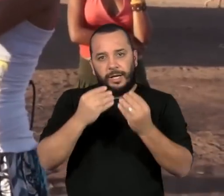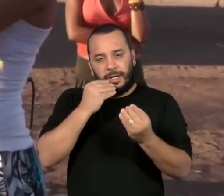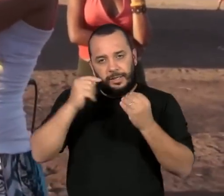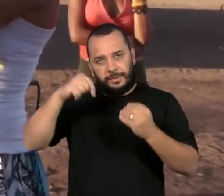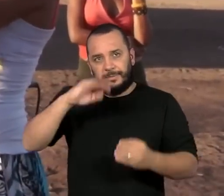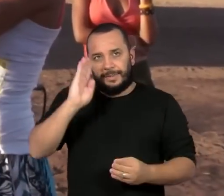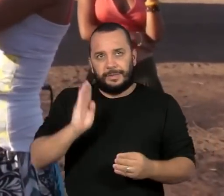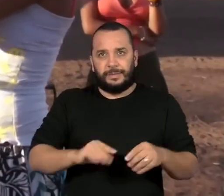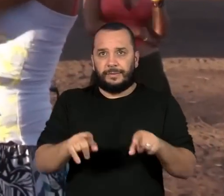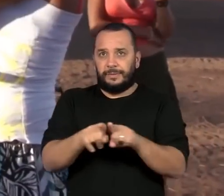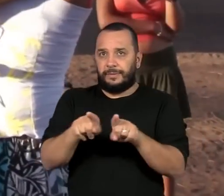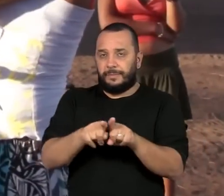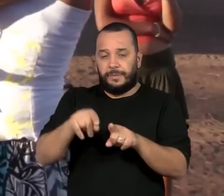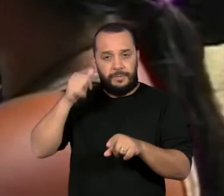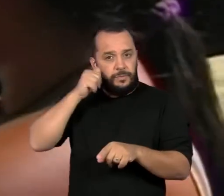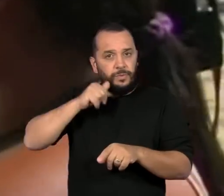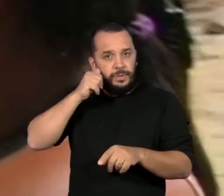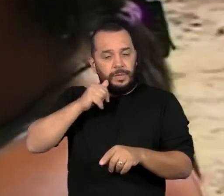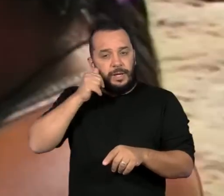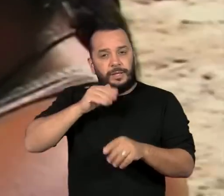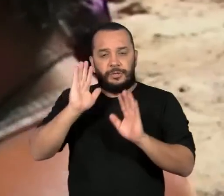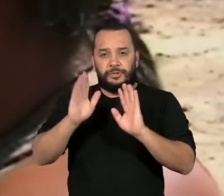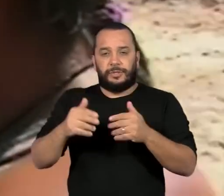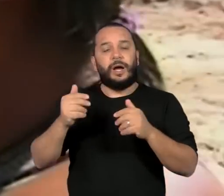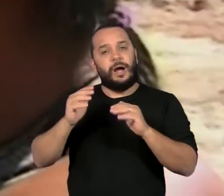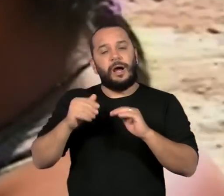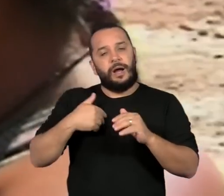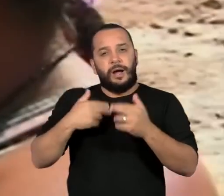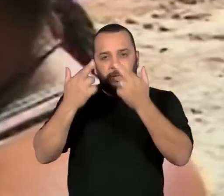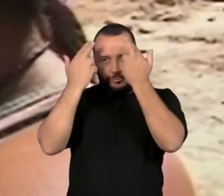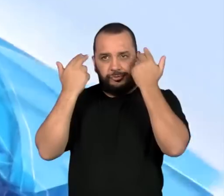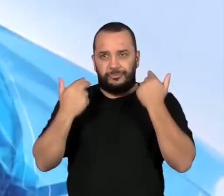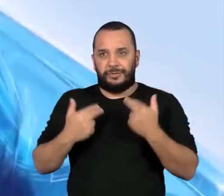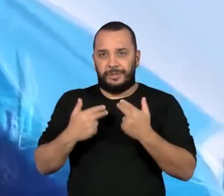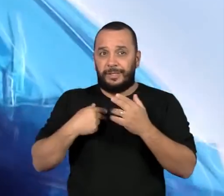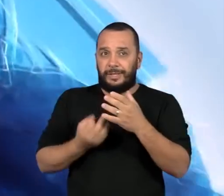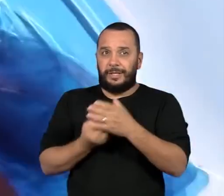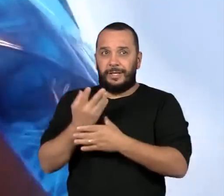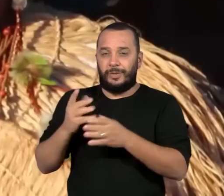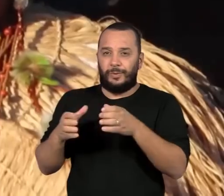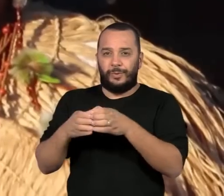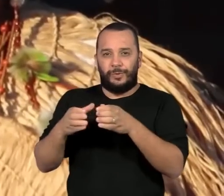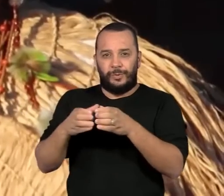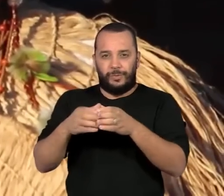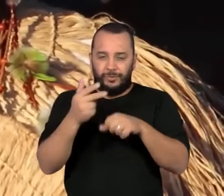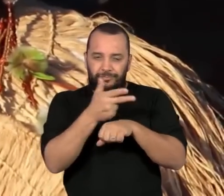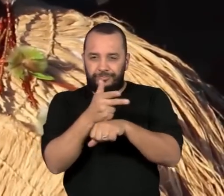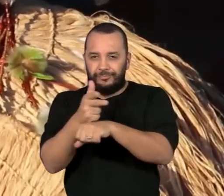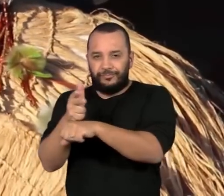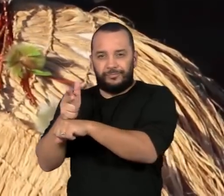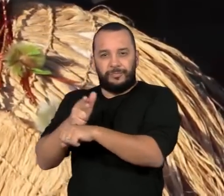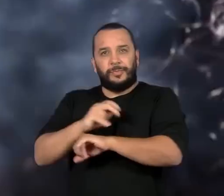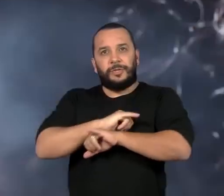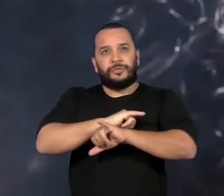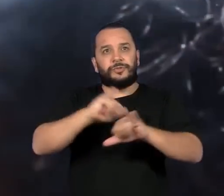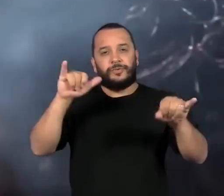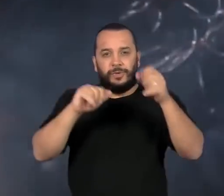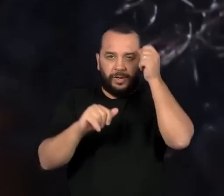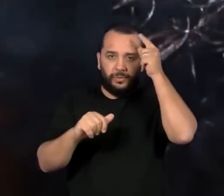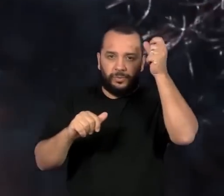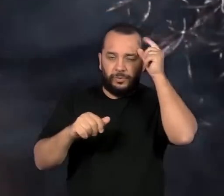E mulheres de várias etnias criam uma rede de cineastas para divulgar a cultura dos povos